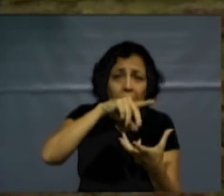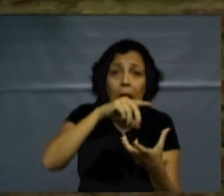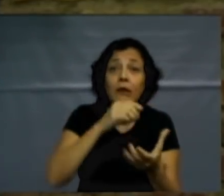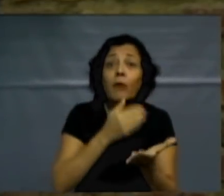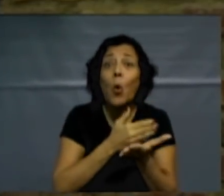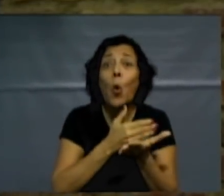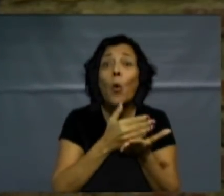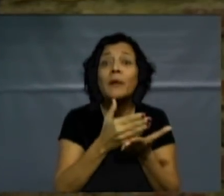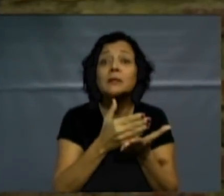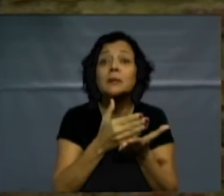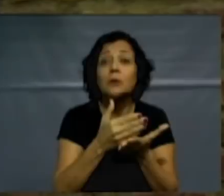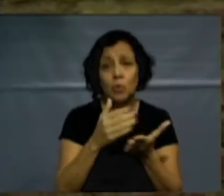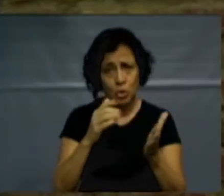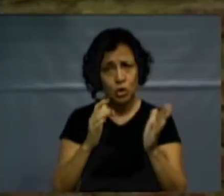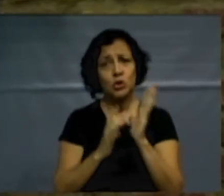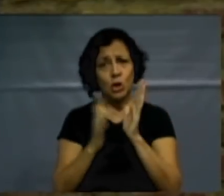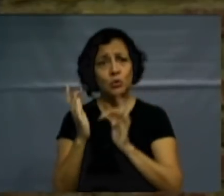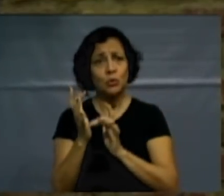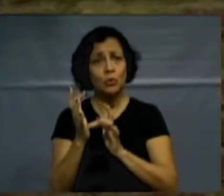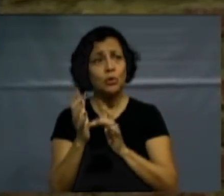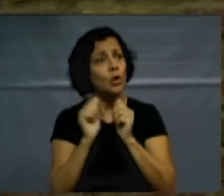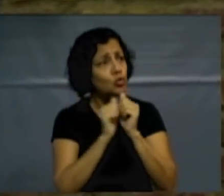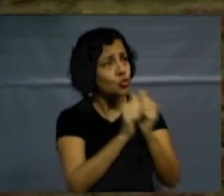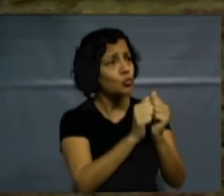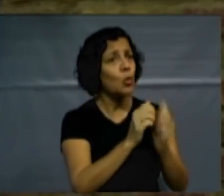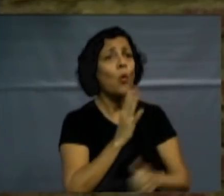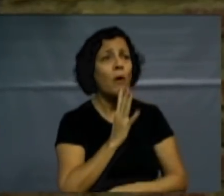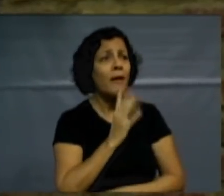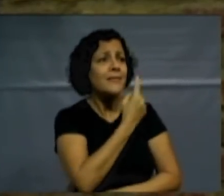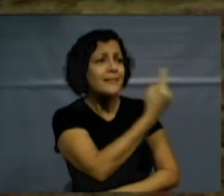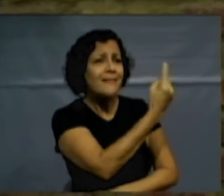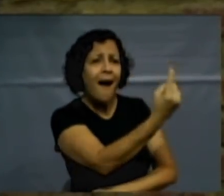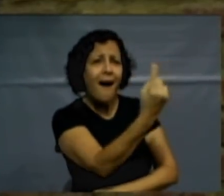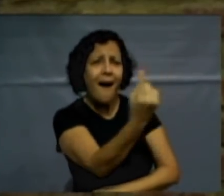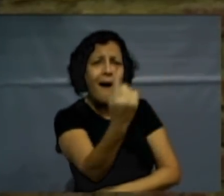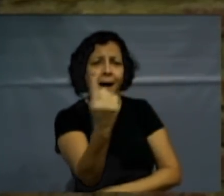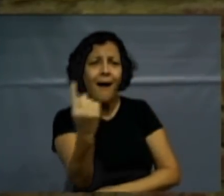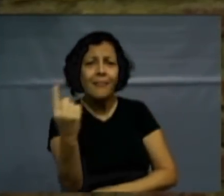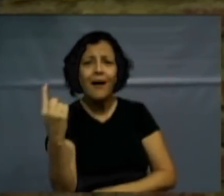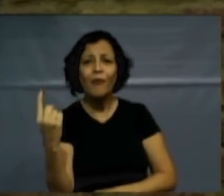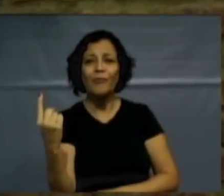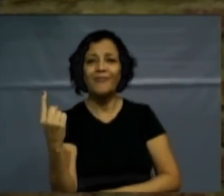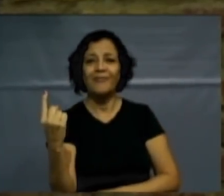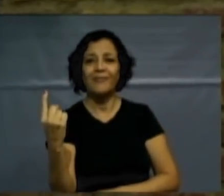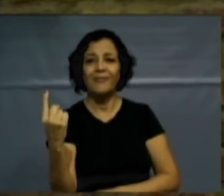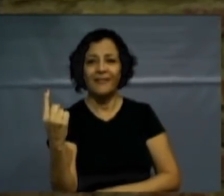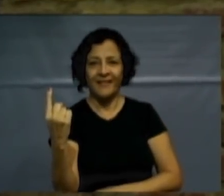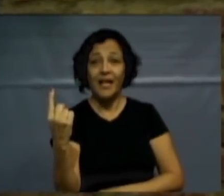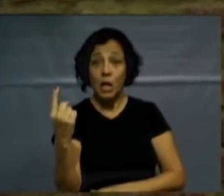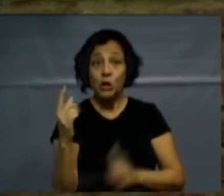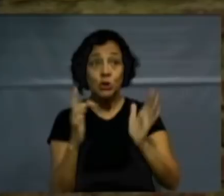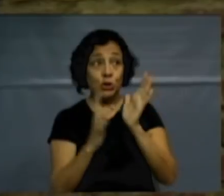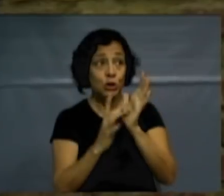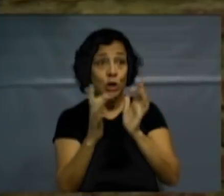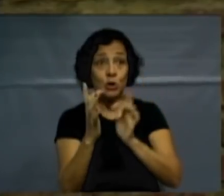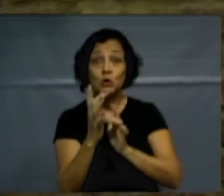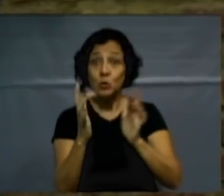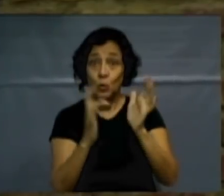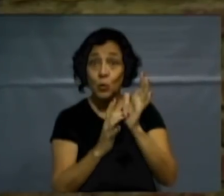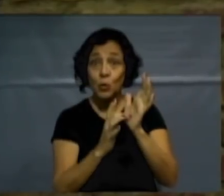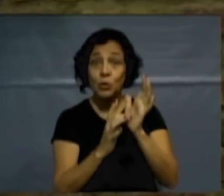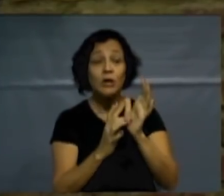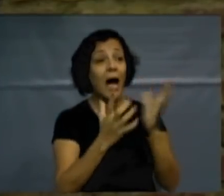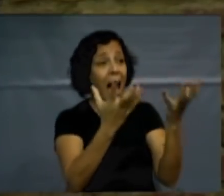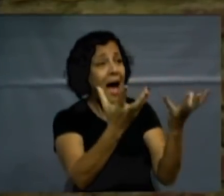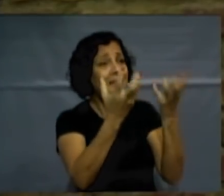Então Jesus está aqui. Jesus conhece a cada um de nós. Jesus nos recebeu. Cada espírito que reencarna, Jesus nos